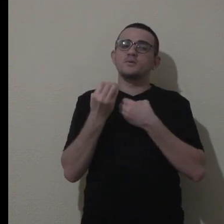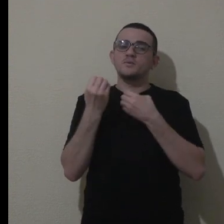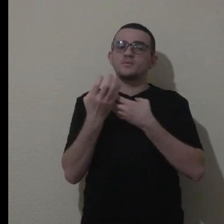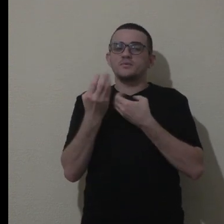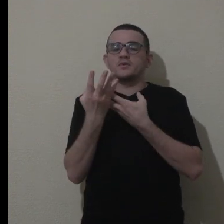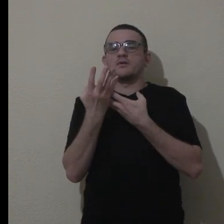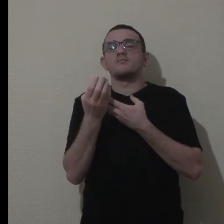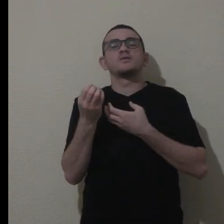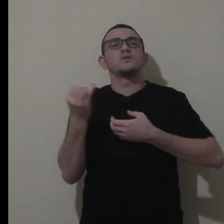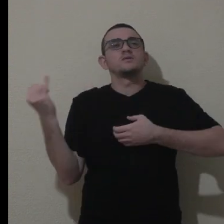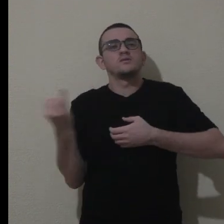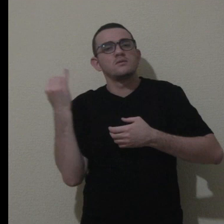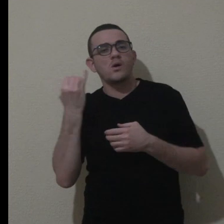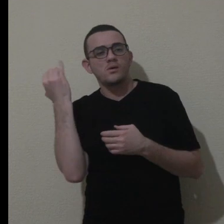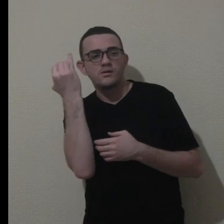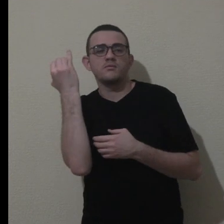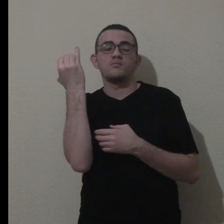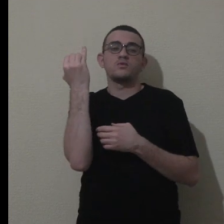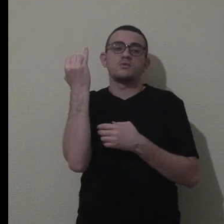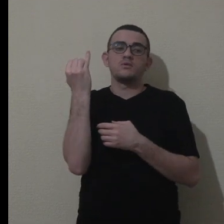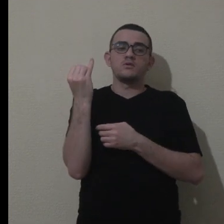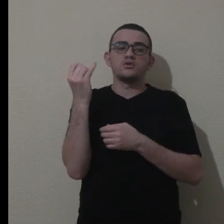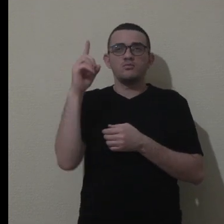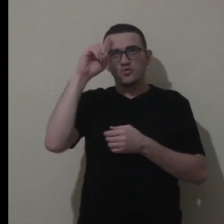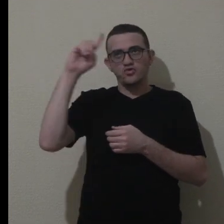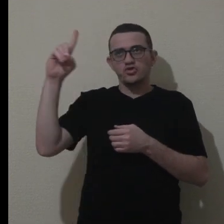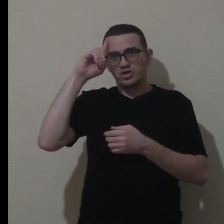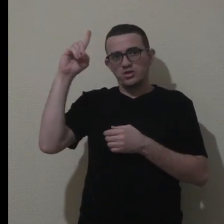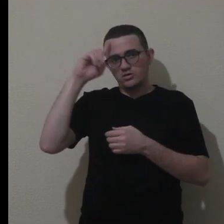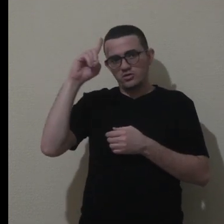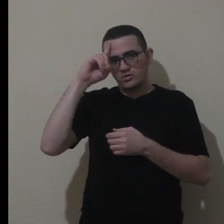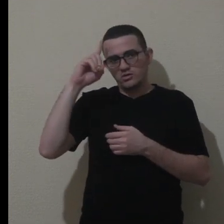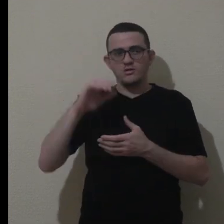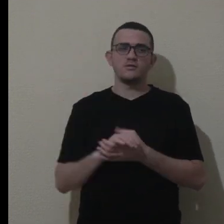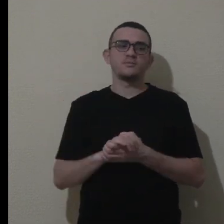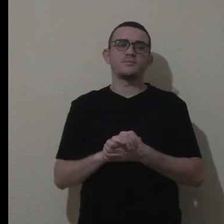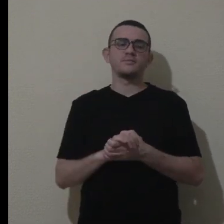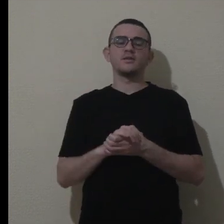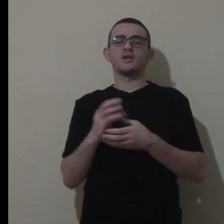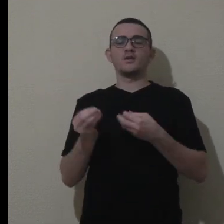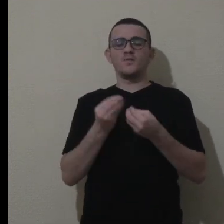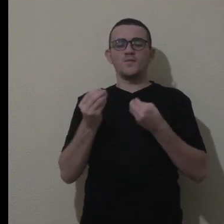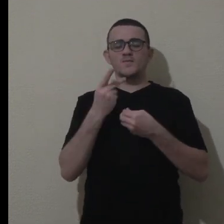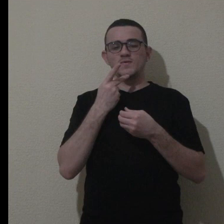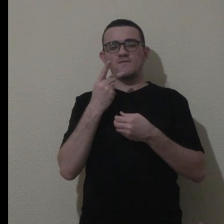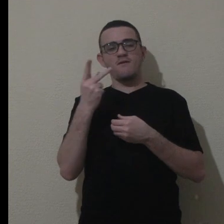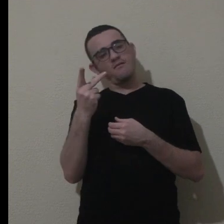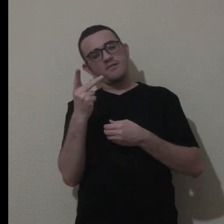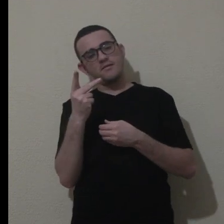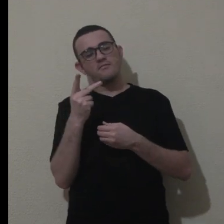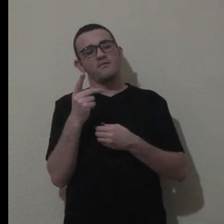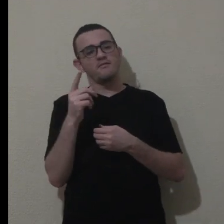que serão úteis para o dia de amanhã. E, como se diz,